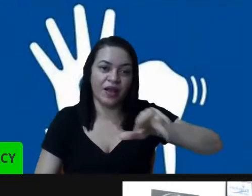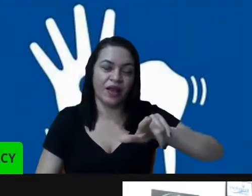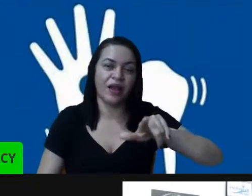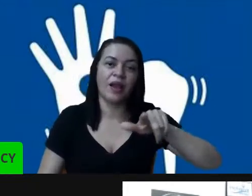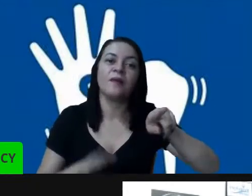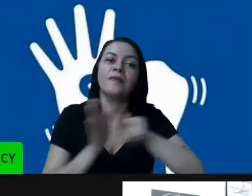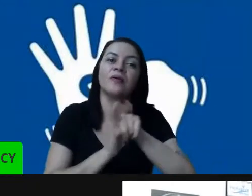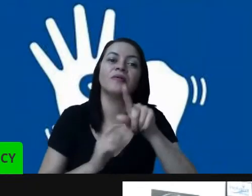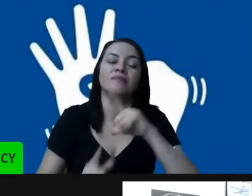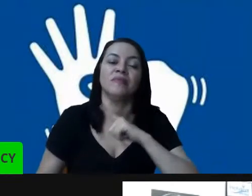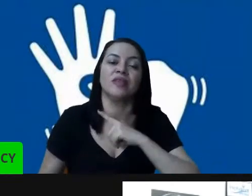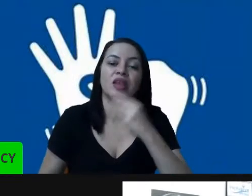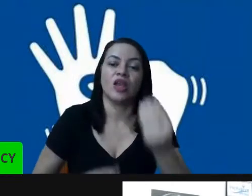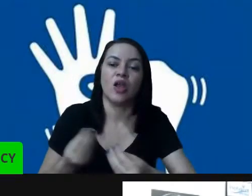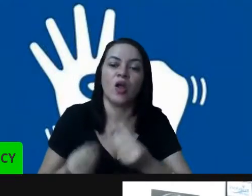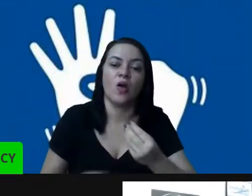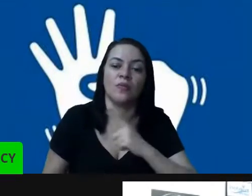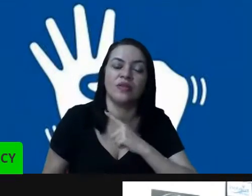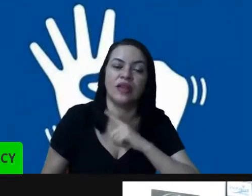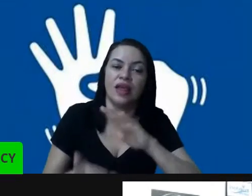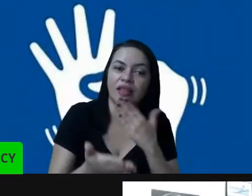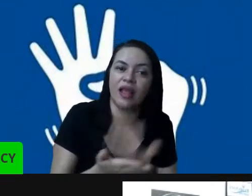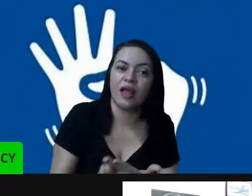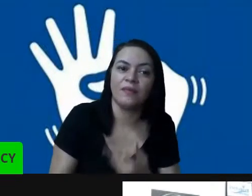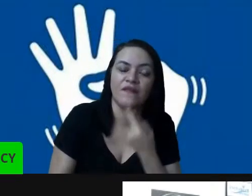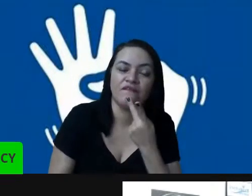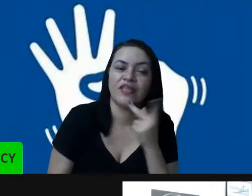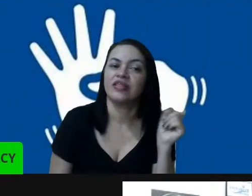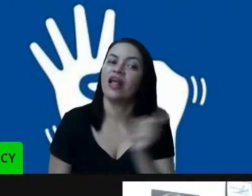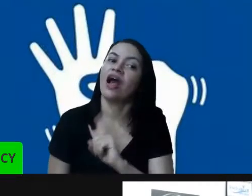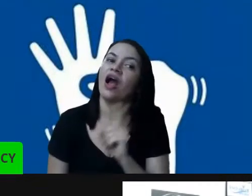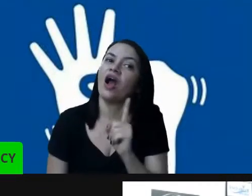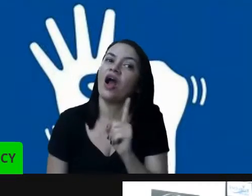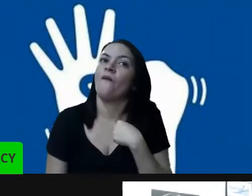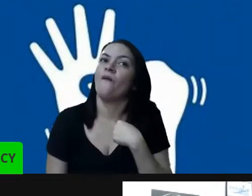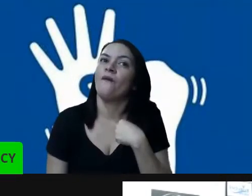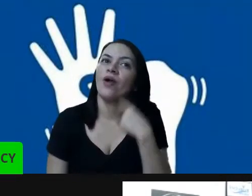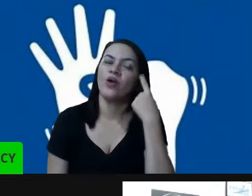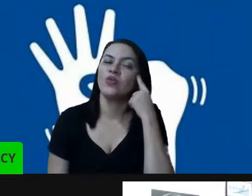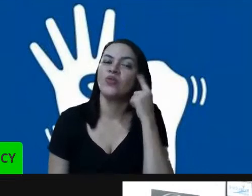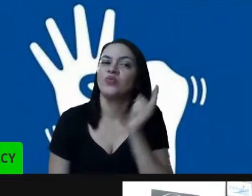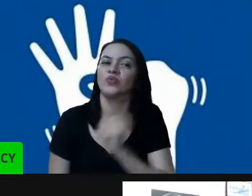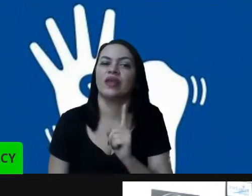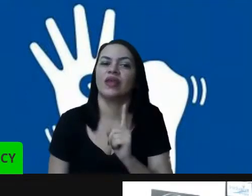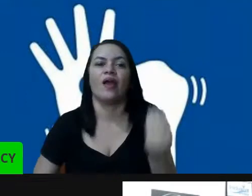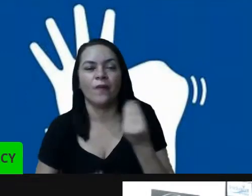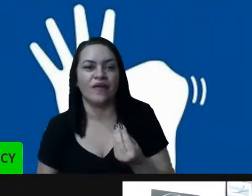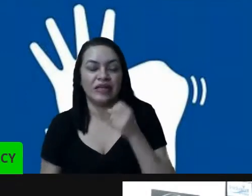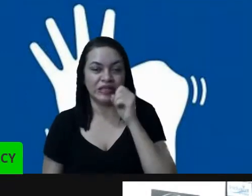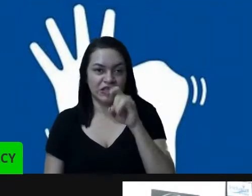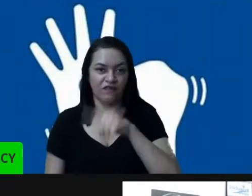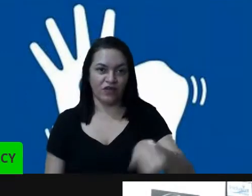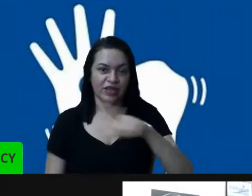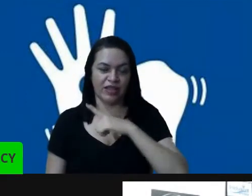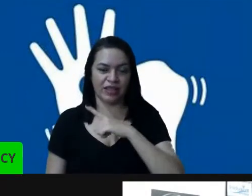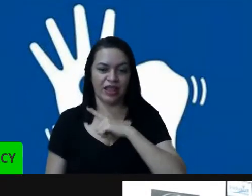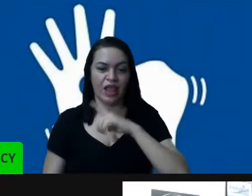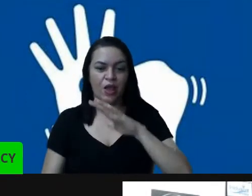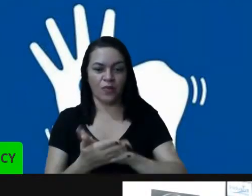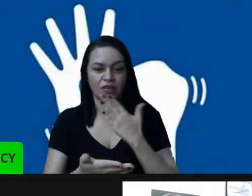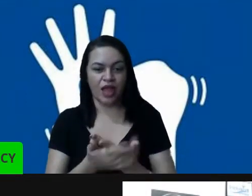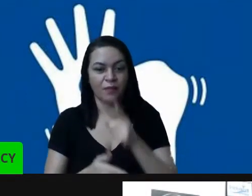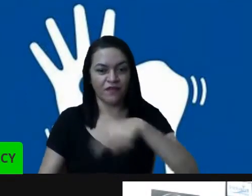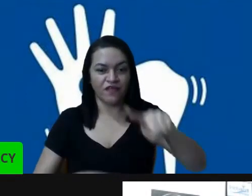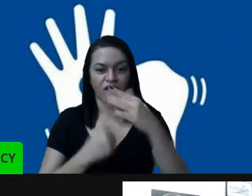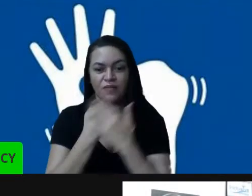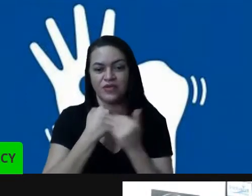intérprete? Aí, não, não sei, não dá. Eu digo, quando vocês tiverem um intérprete, vocês me chamam.